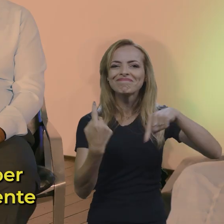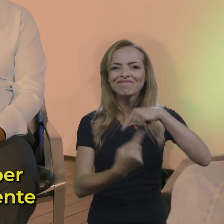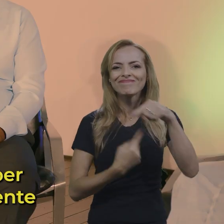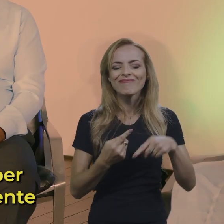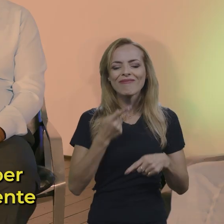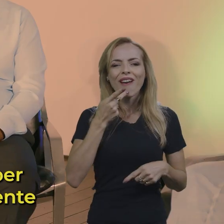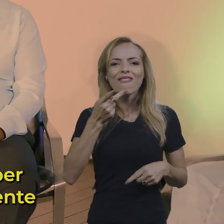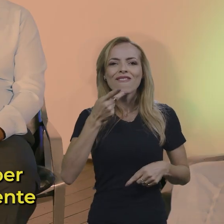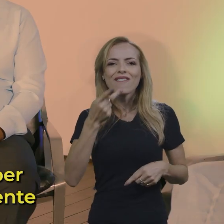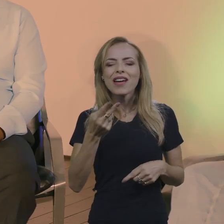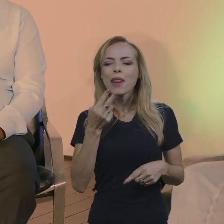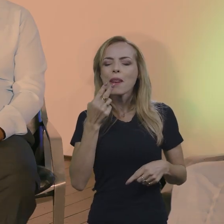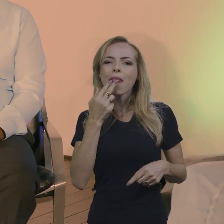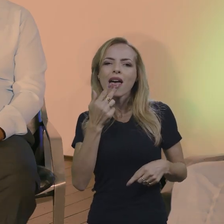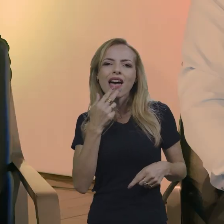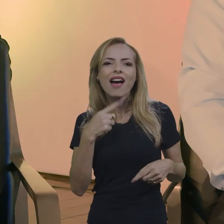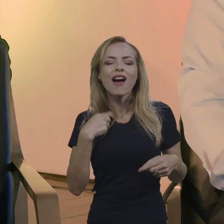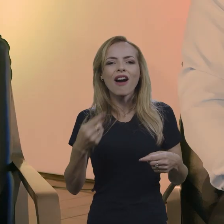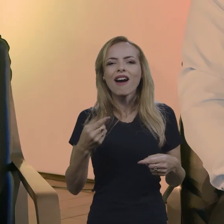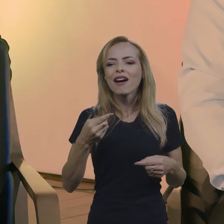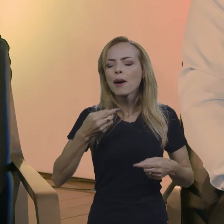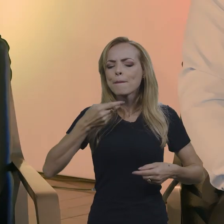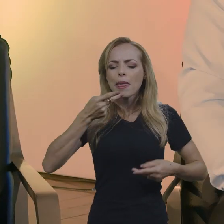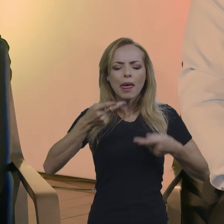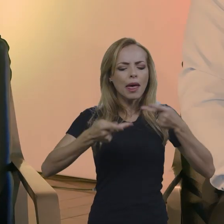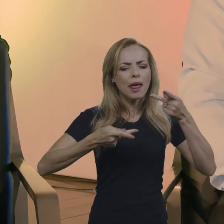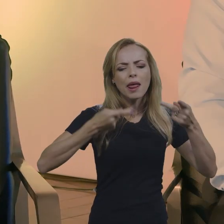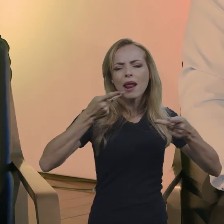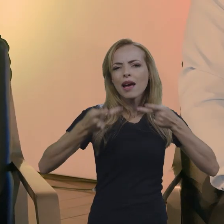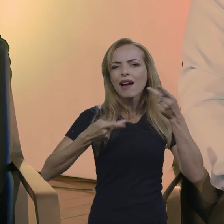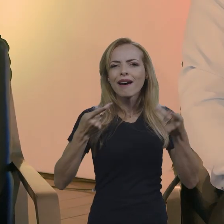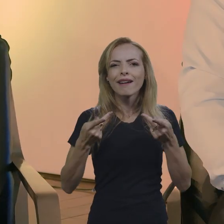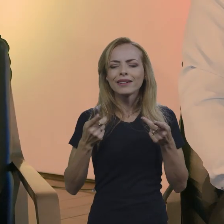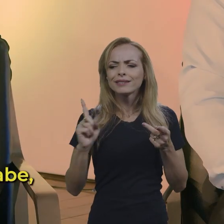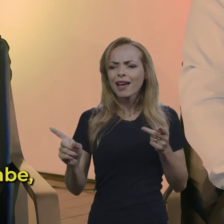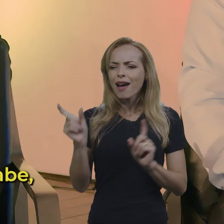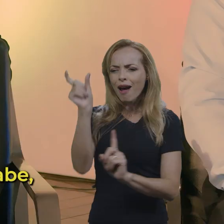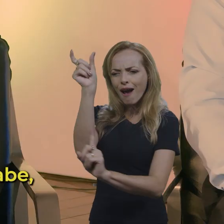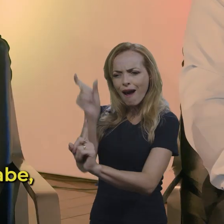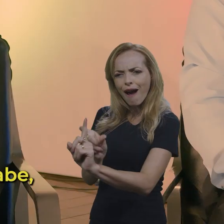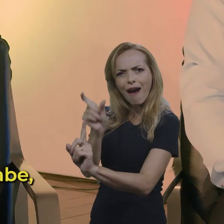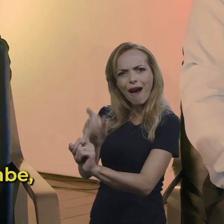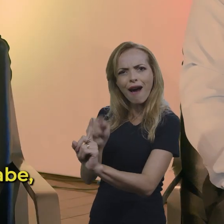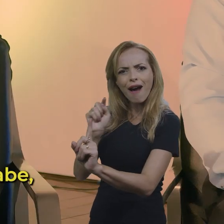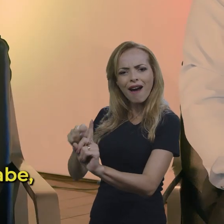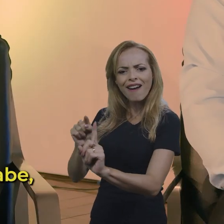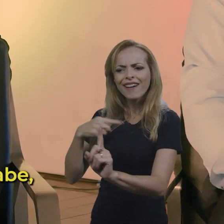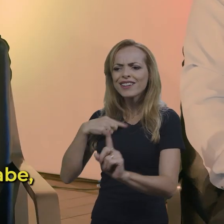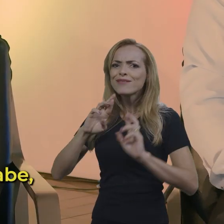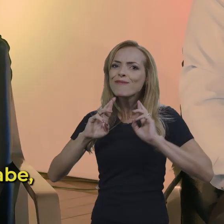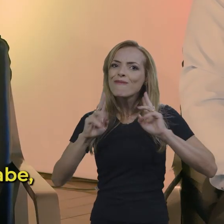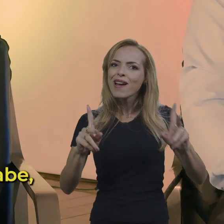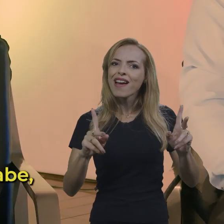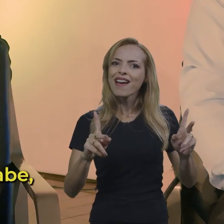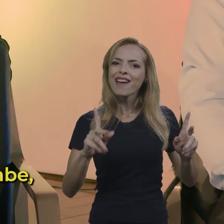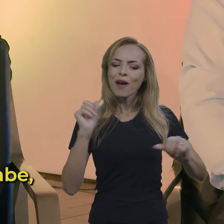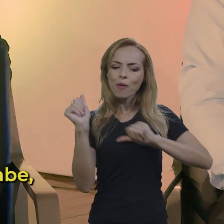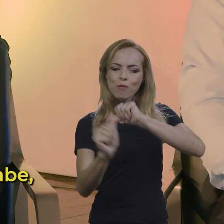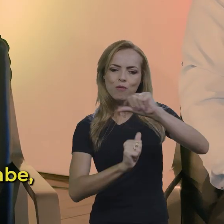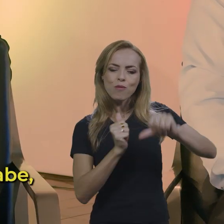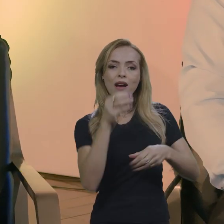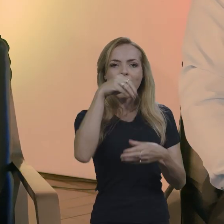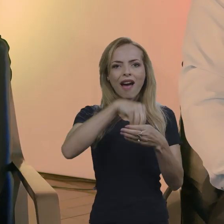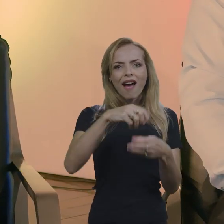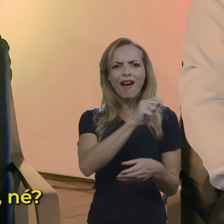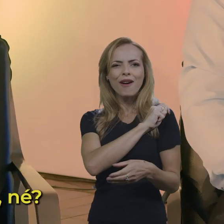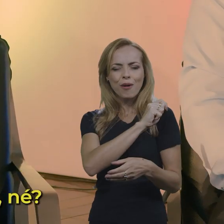falando bem mais fluente, né? E só a presença dela é um diferencial, assim, é uma coisa que transforma, sabe, as relações na sala